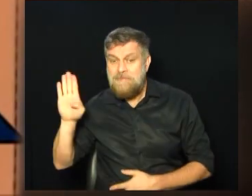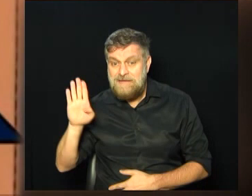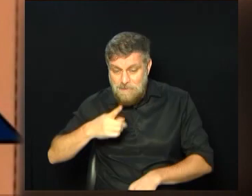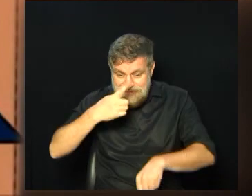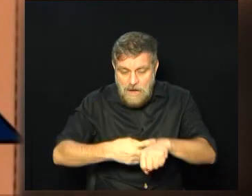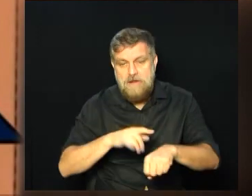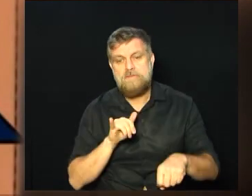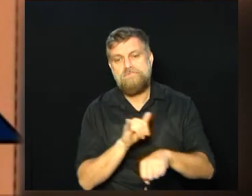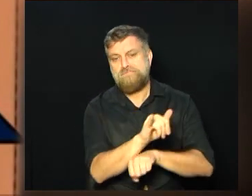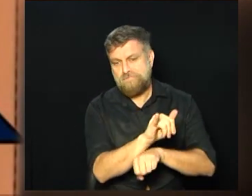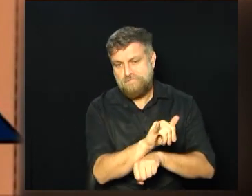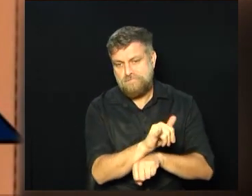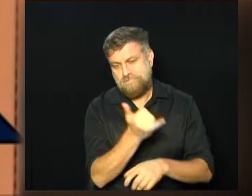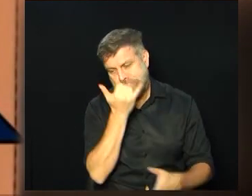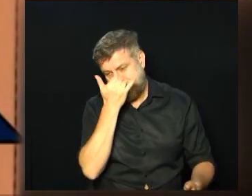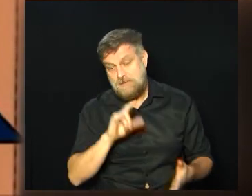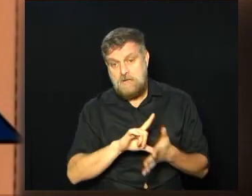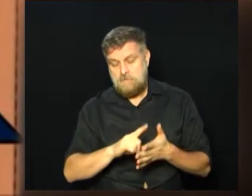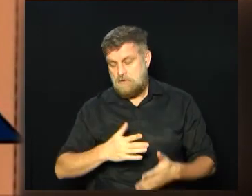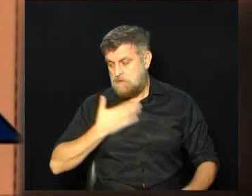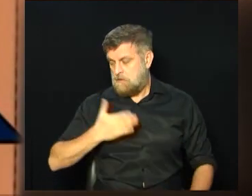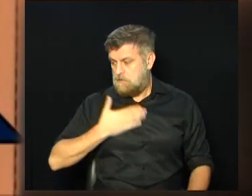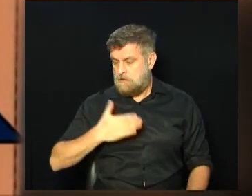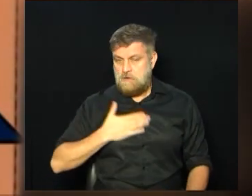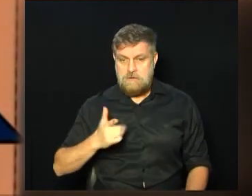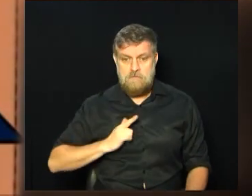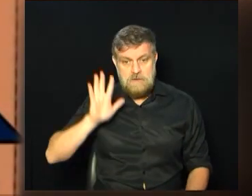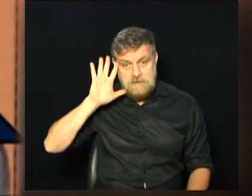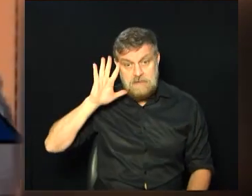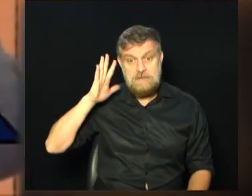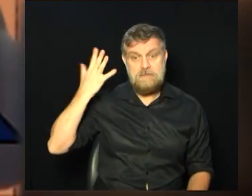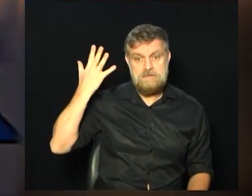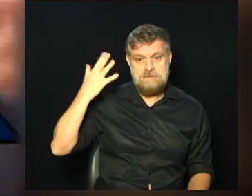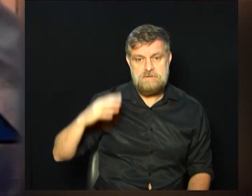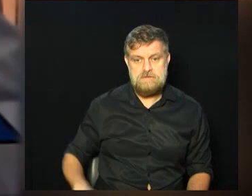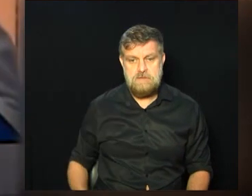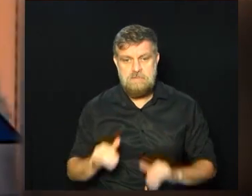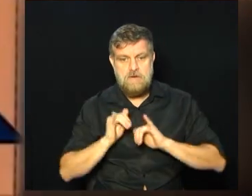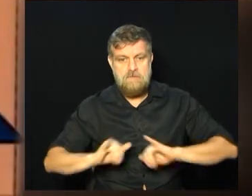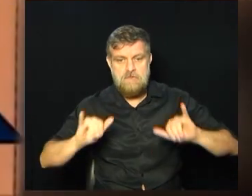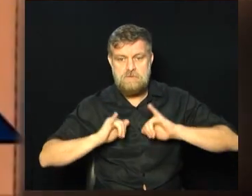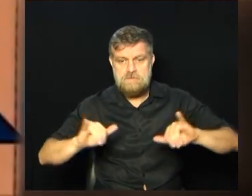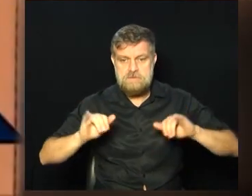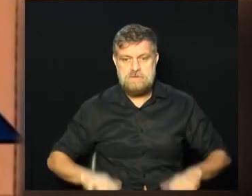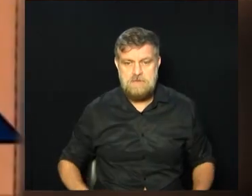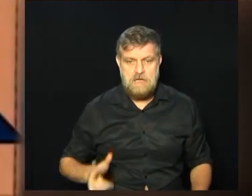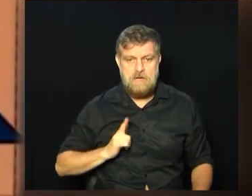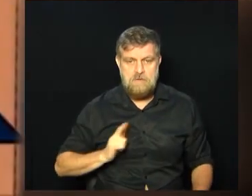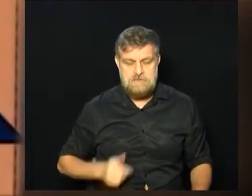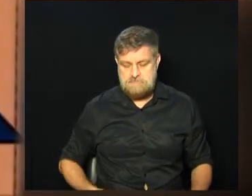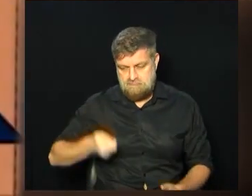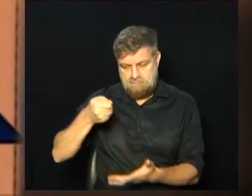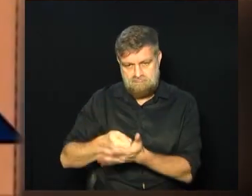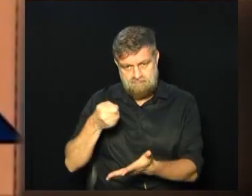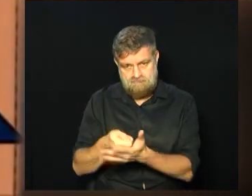E depois fomos surpreendidos por uma decisão anunciada, quase que